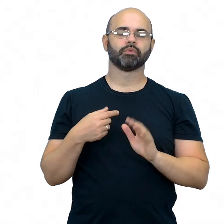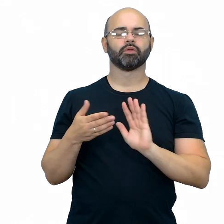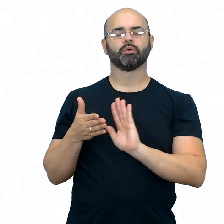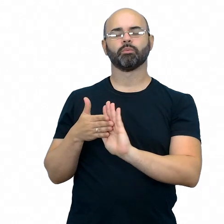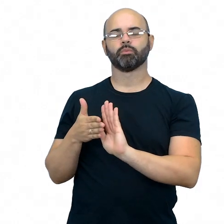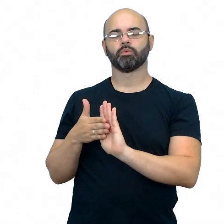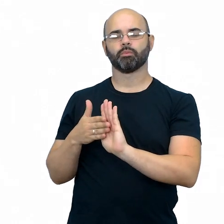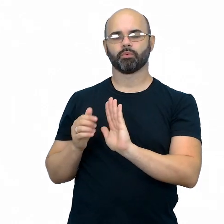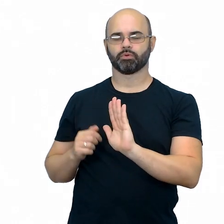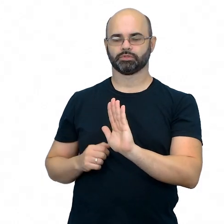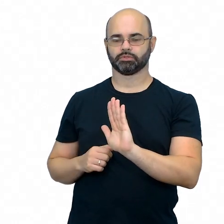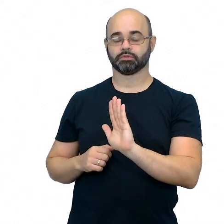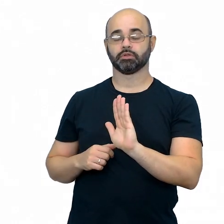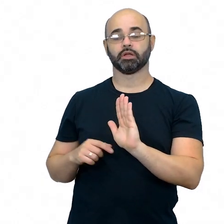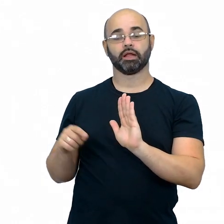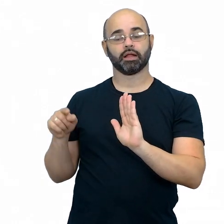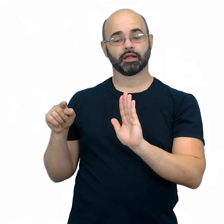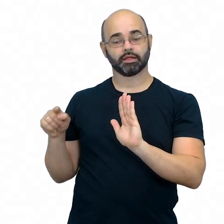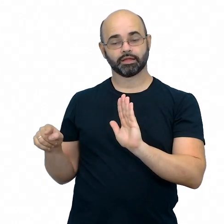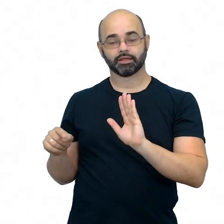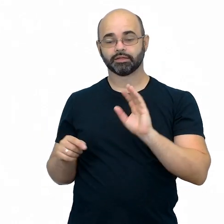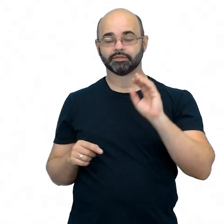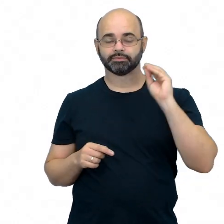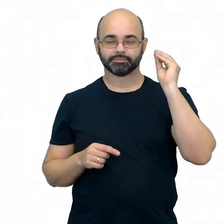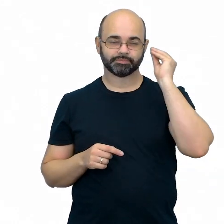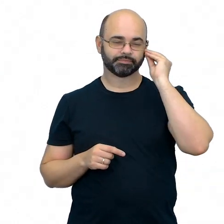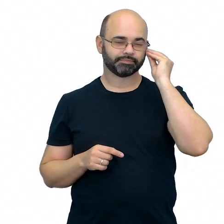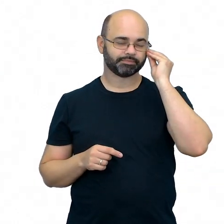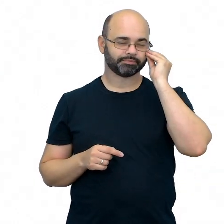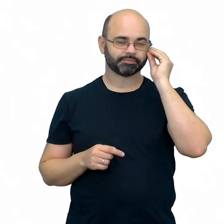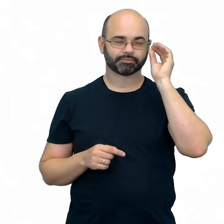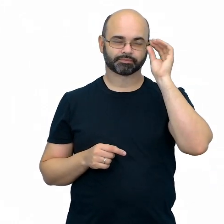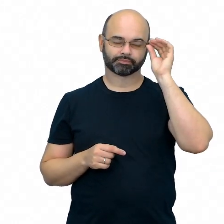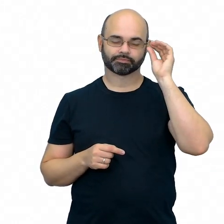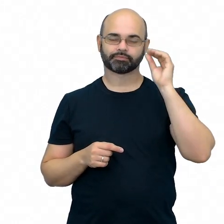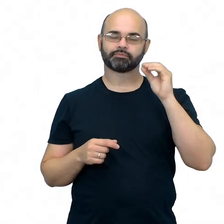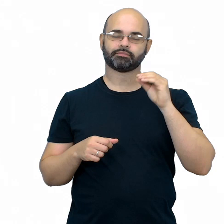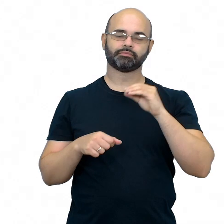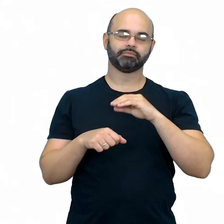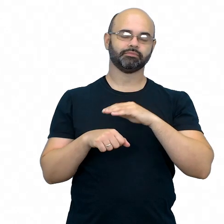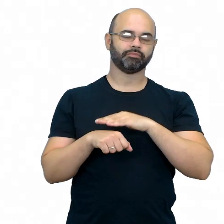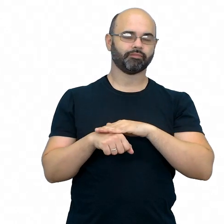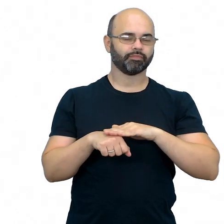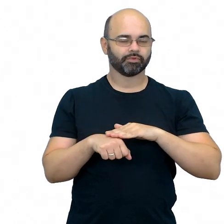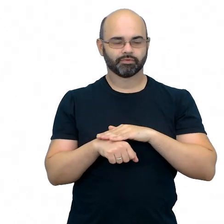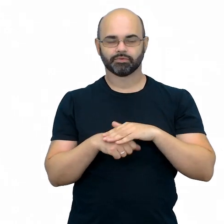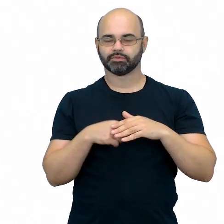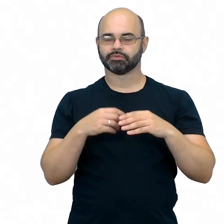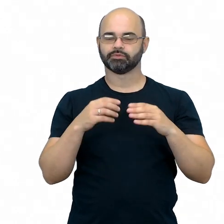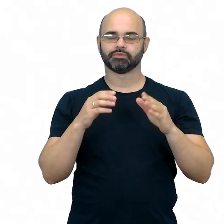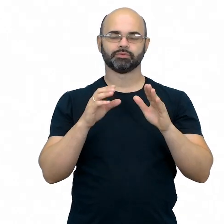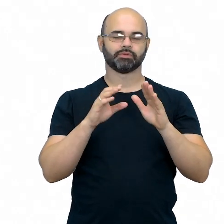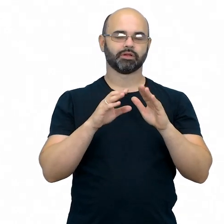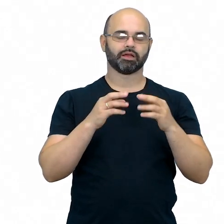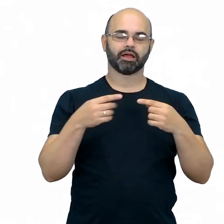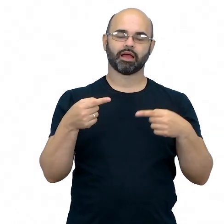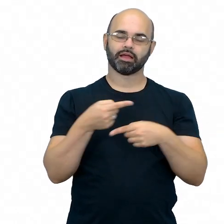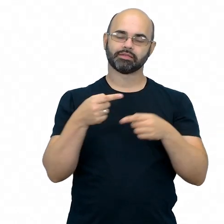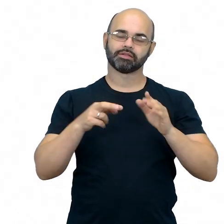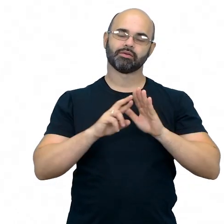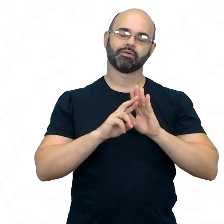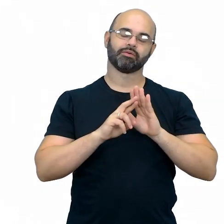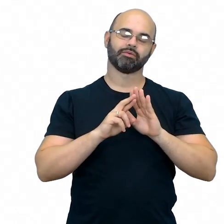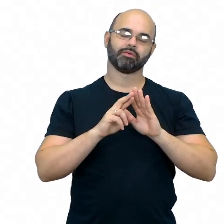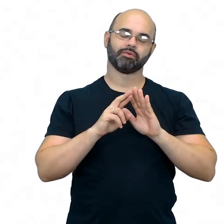ele consiga se envolver, que ele consiga encontrar, que ele consiga discutir a importância desse conceito de razão em